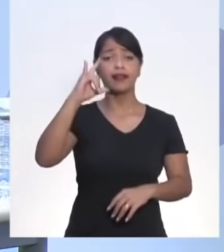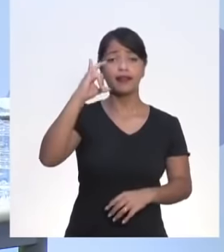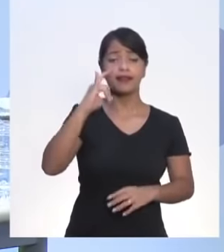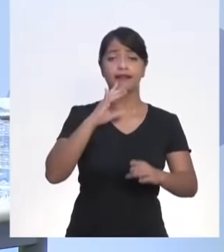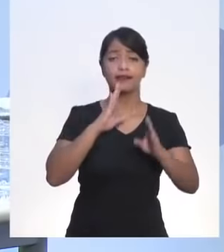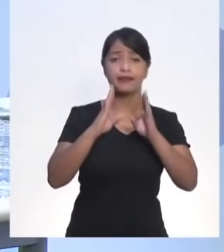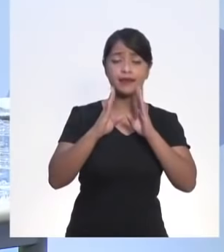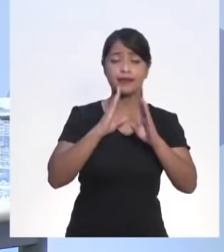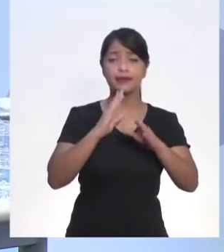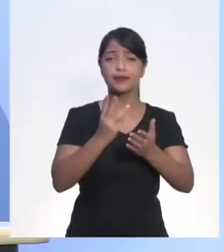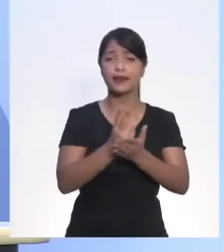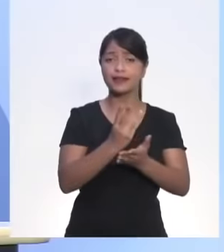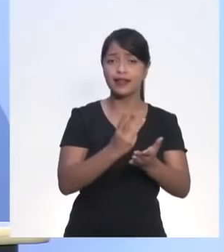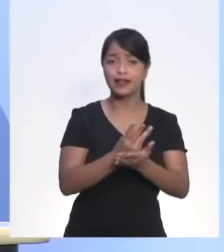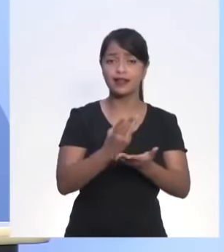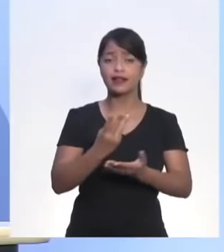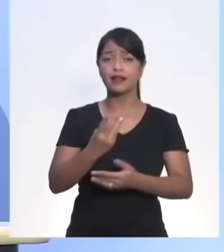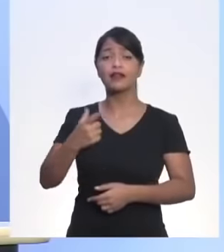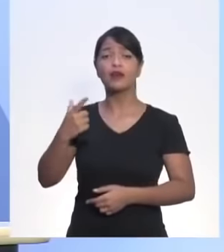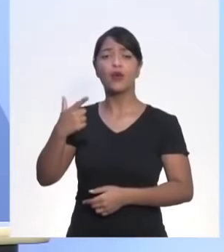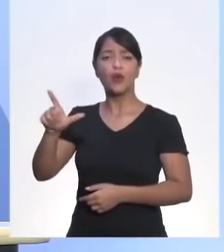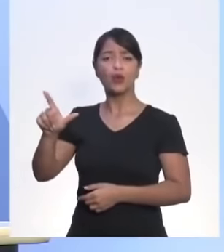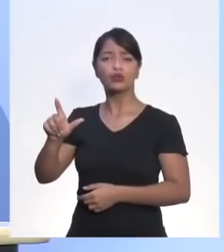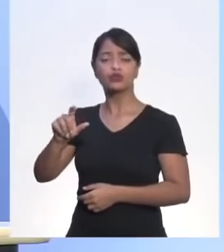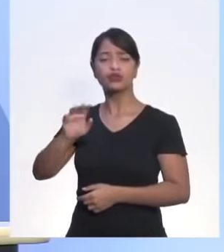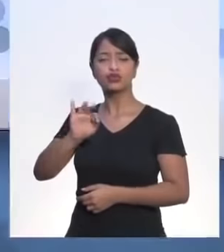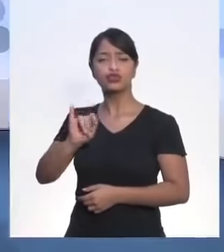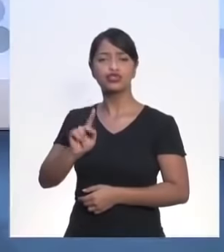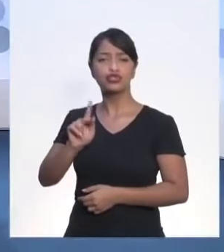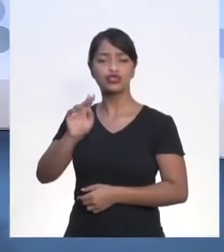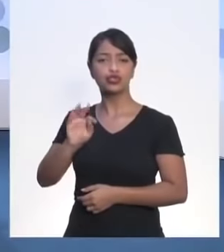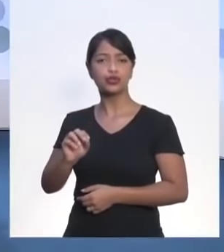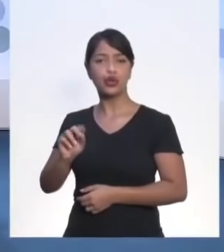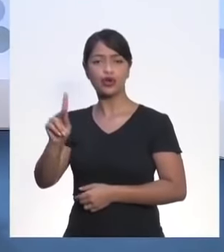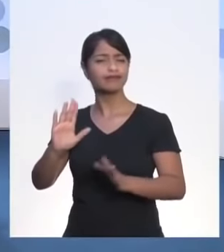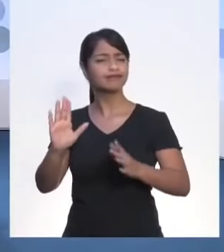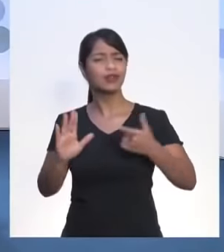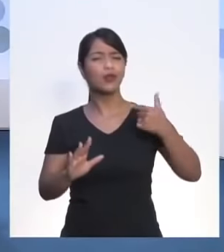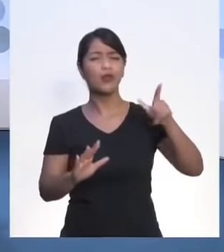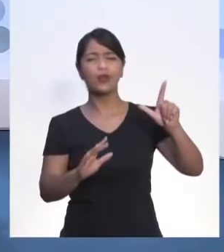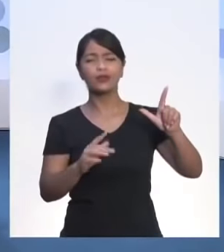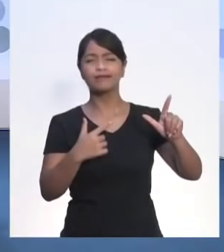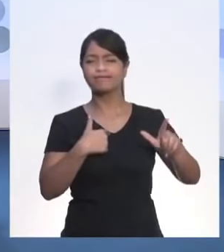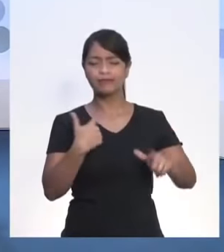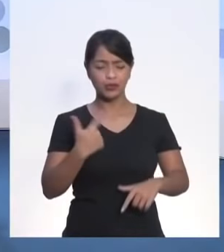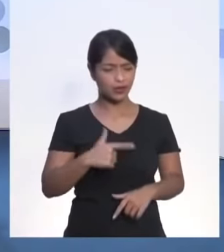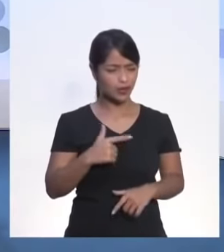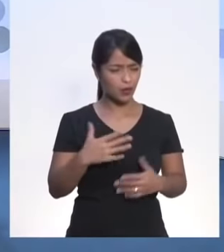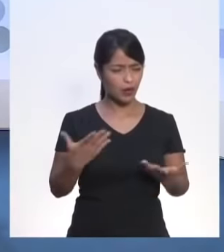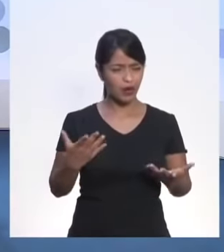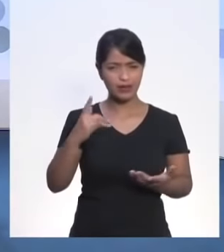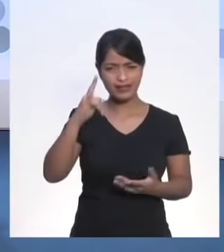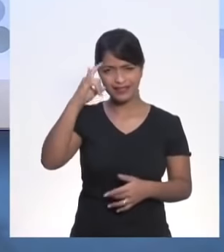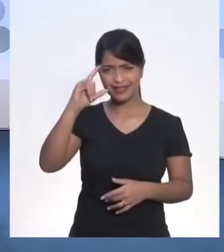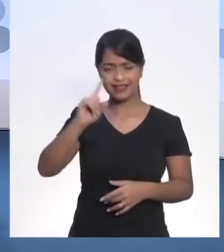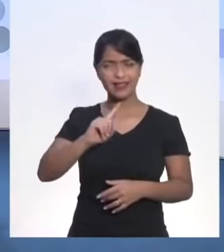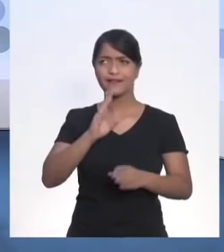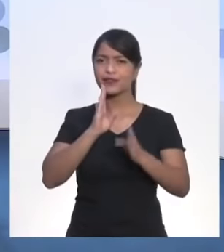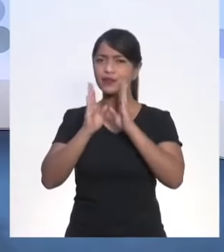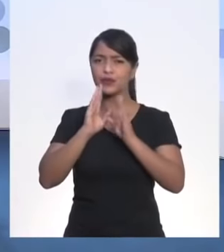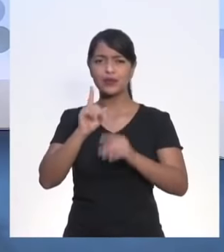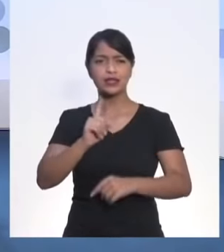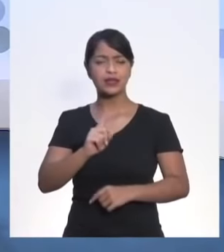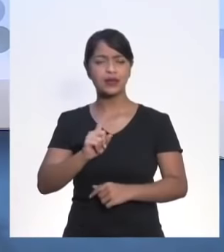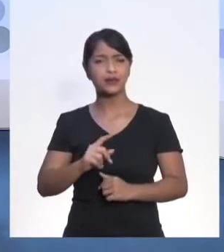outro que tem? No TikTok? Não, TikTok. aquele outro que tem, que eu não tenho. Sem seu Instagram. Facebook. Sem seu